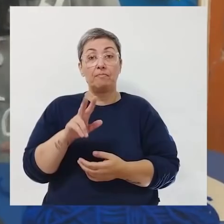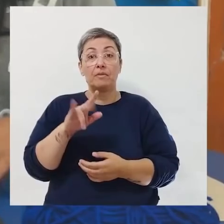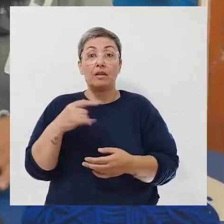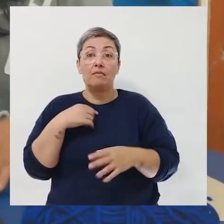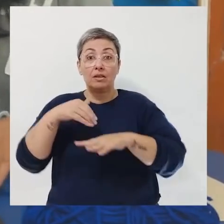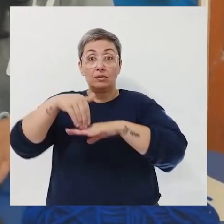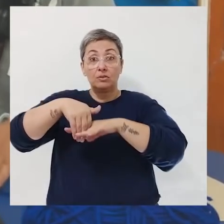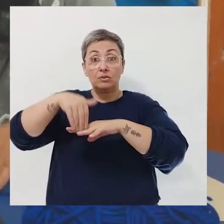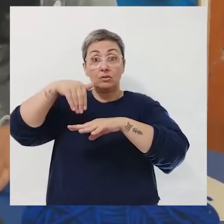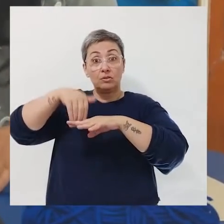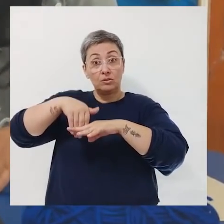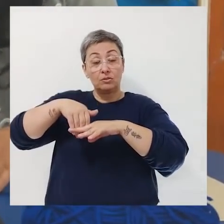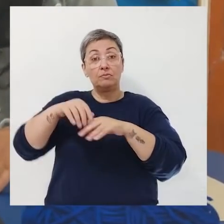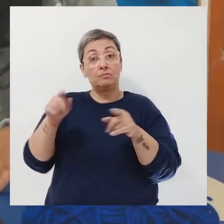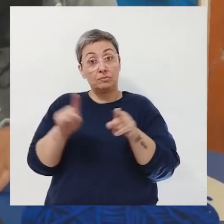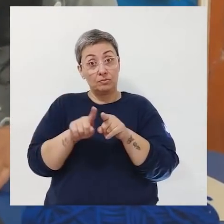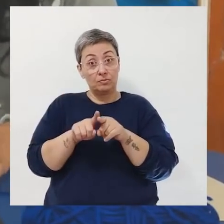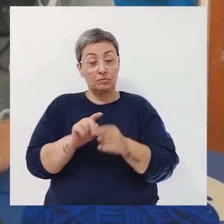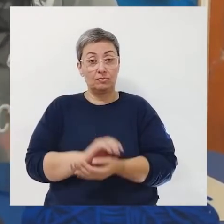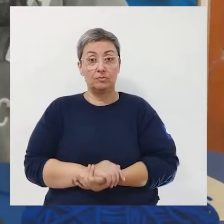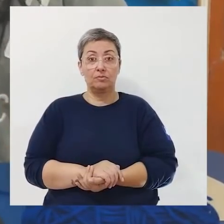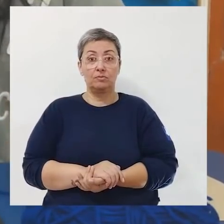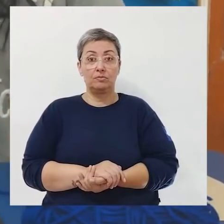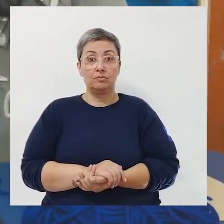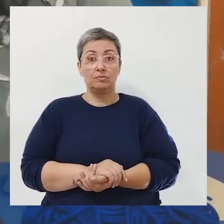Aí a gente encaixa os peixinhos como esse.